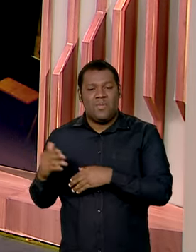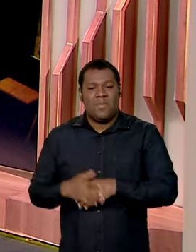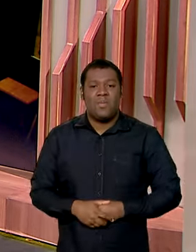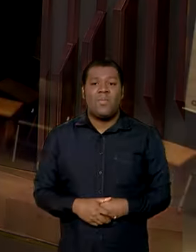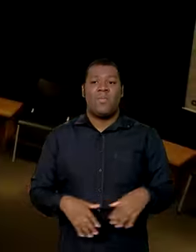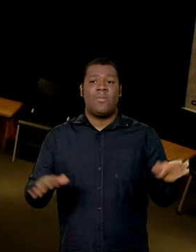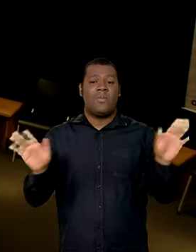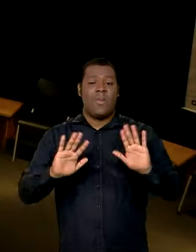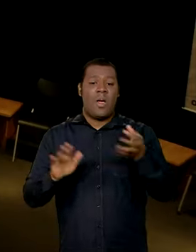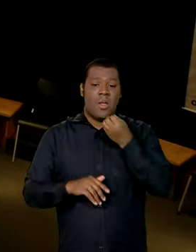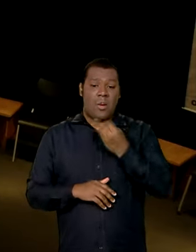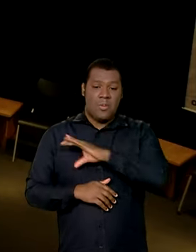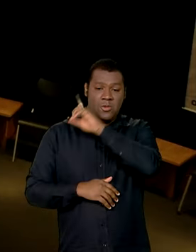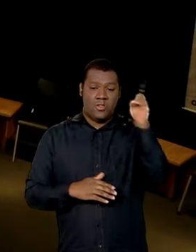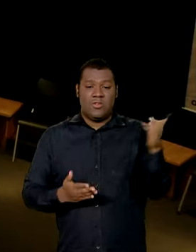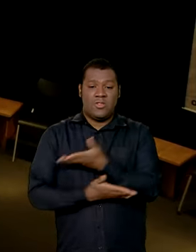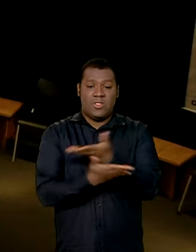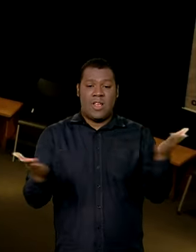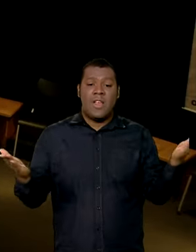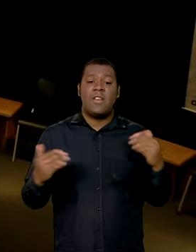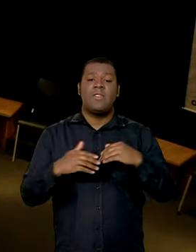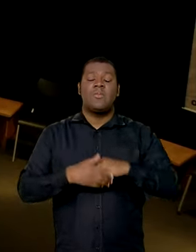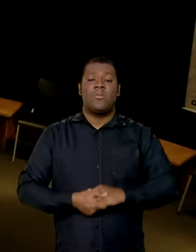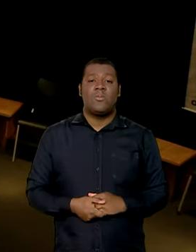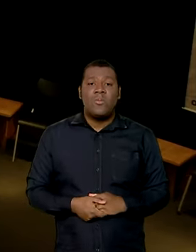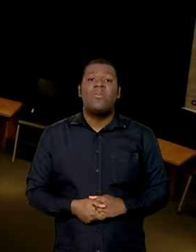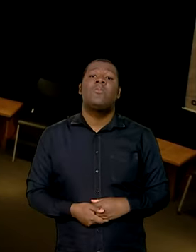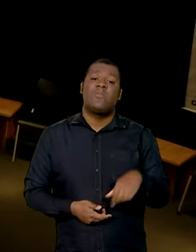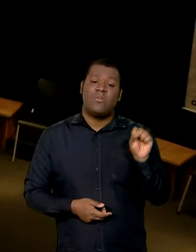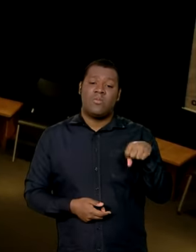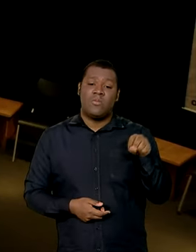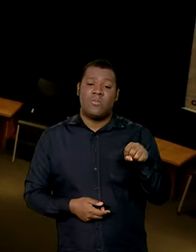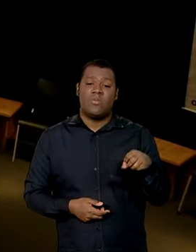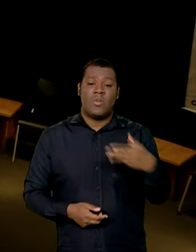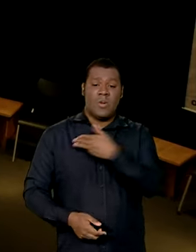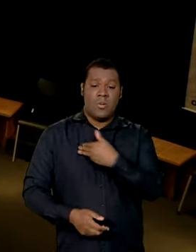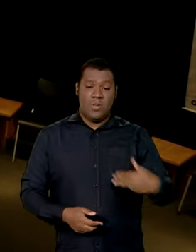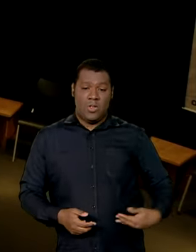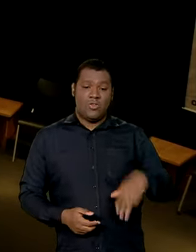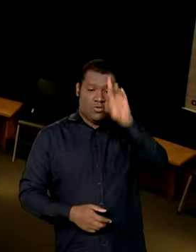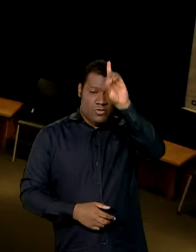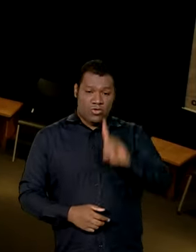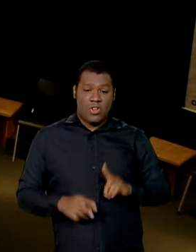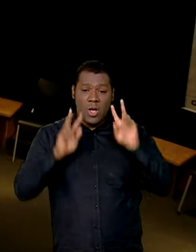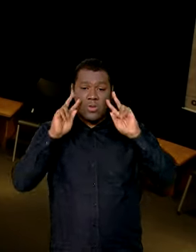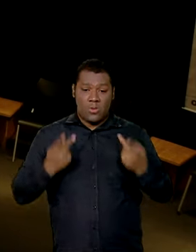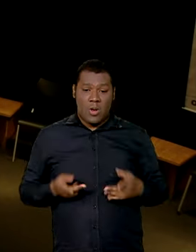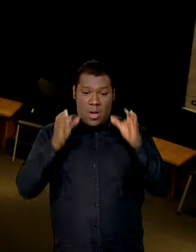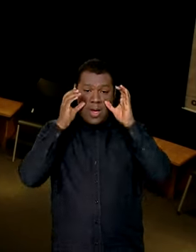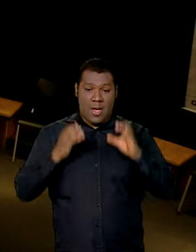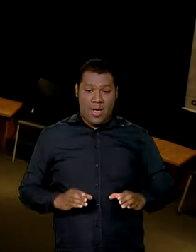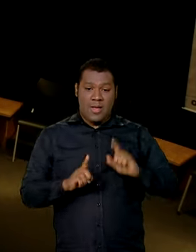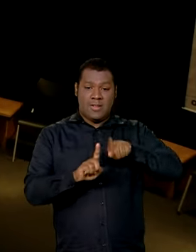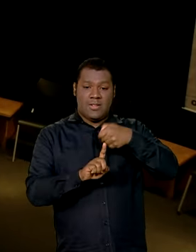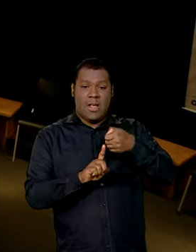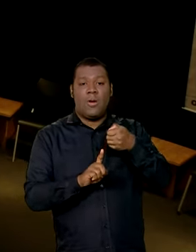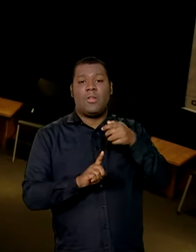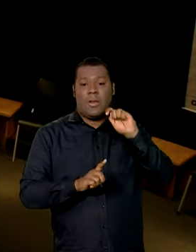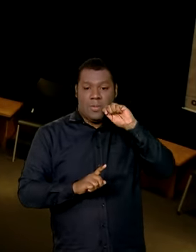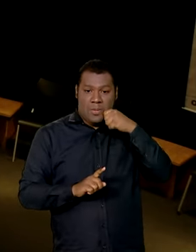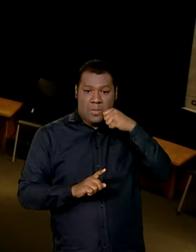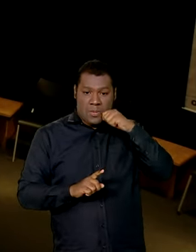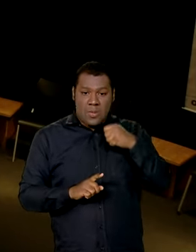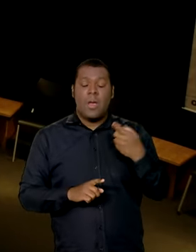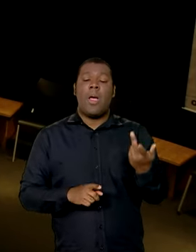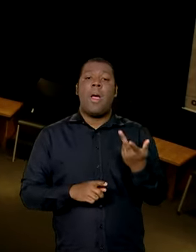Oi, Vanessa, bom dia para você, bom dia a todos. Isso mesmo, o ministro dos Direitos Humanos e da Cidadania, Silvio Almeida, e o prefeito do